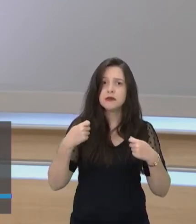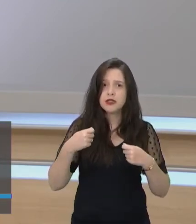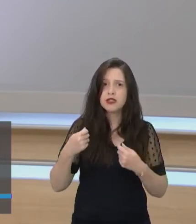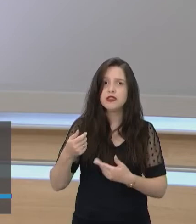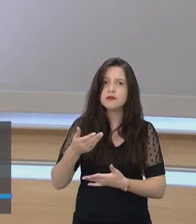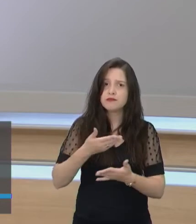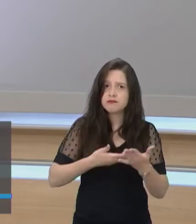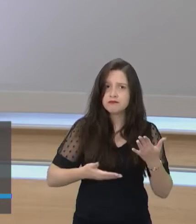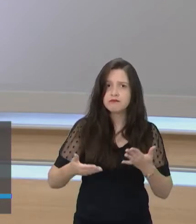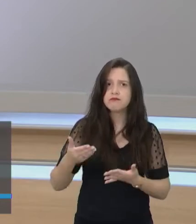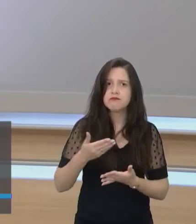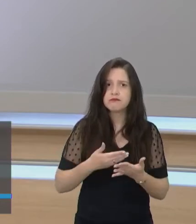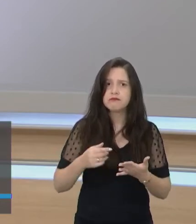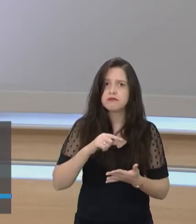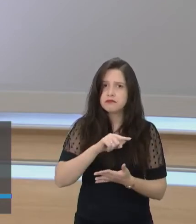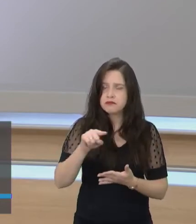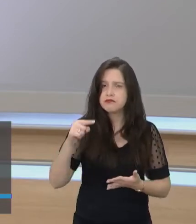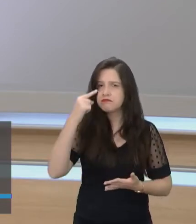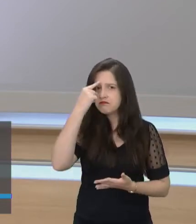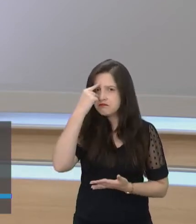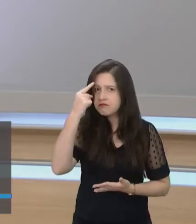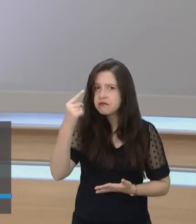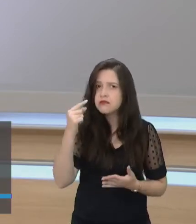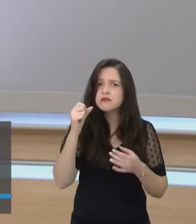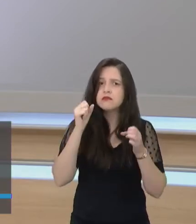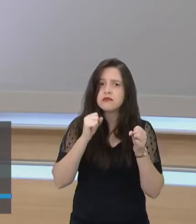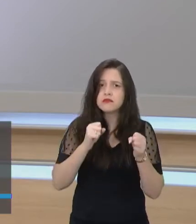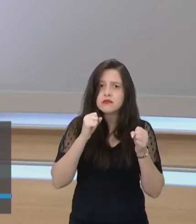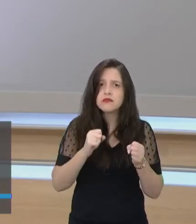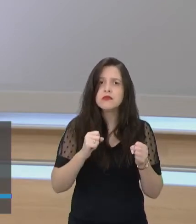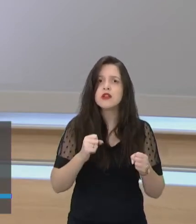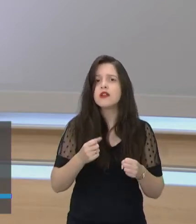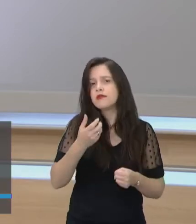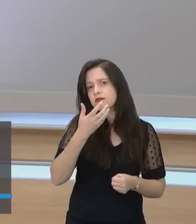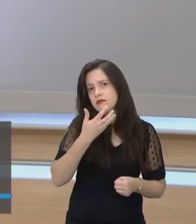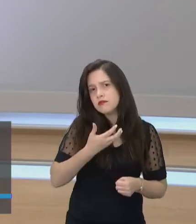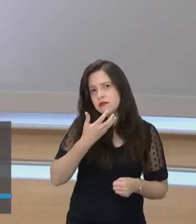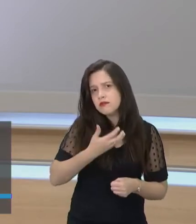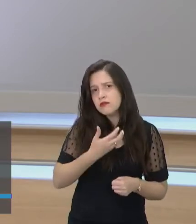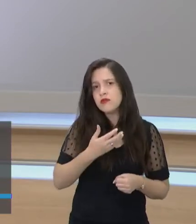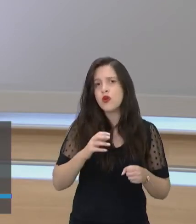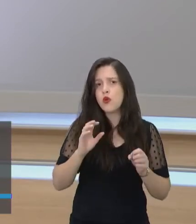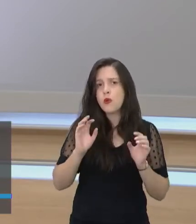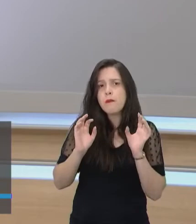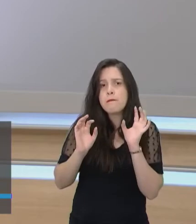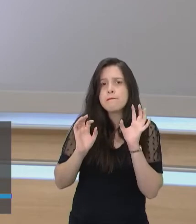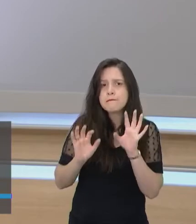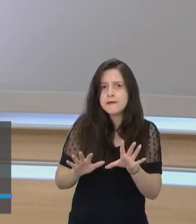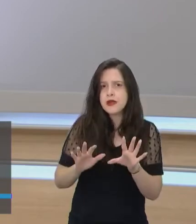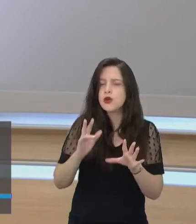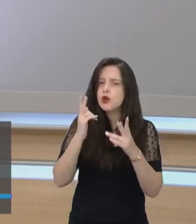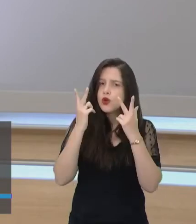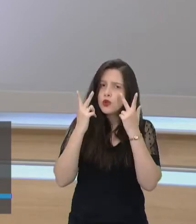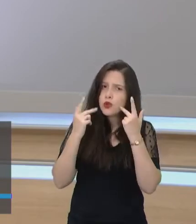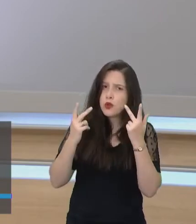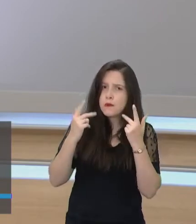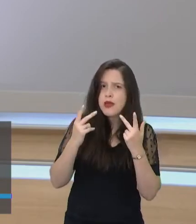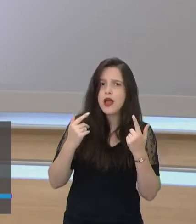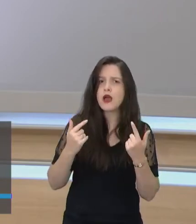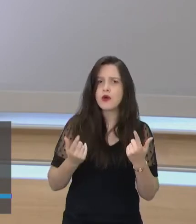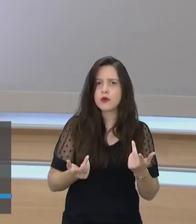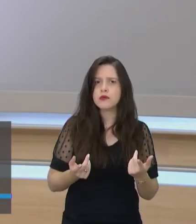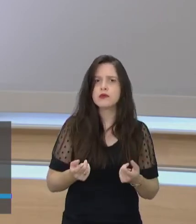praticamente fazendo isso. Se a gente for pensar, a gente pode colocar, por exemplo, o Natal até em parte em uma escala global. A gente sabe que existem alguns lugares que